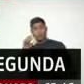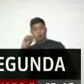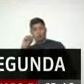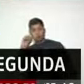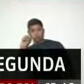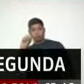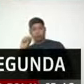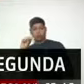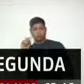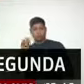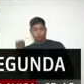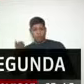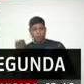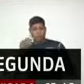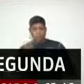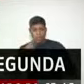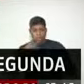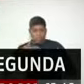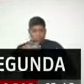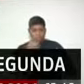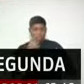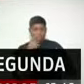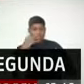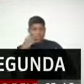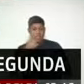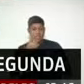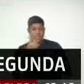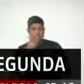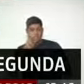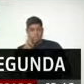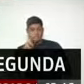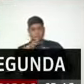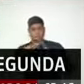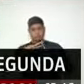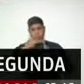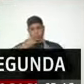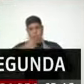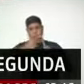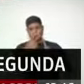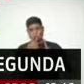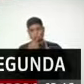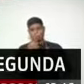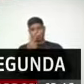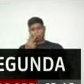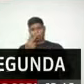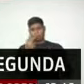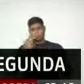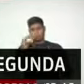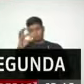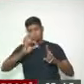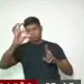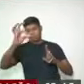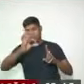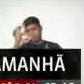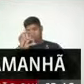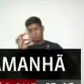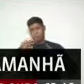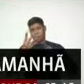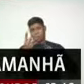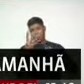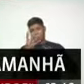a sexta-feira dia quinze subimos apenas dois pontos percentuais passando de